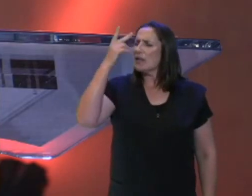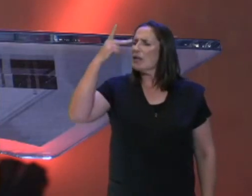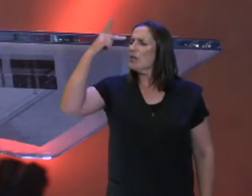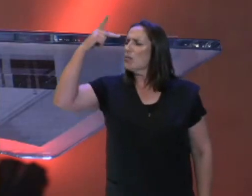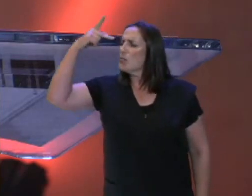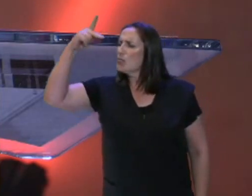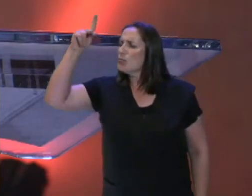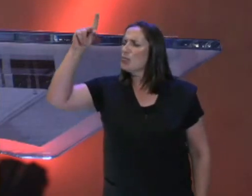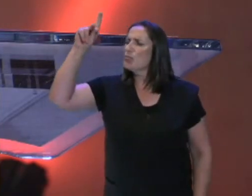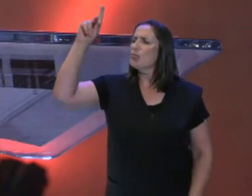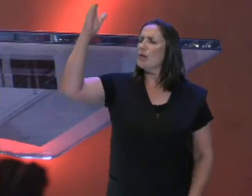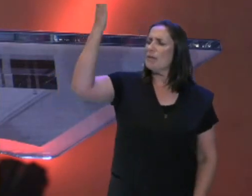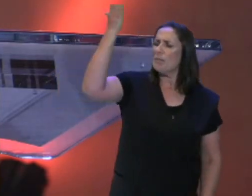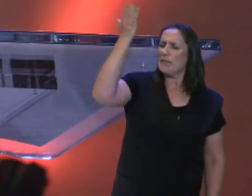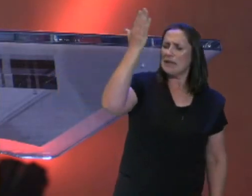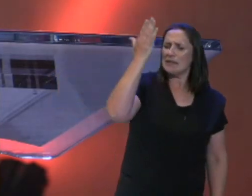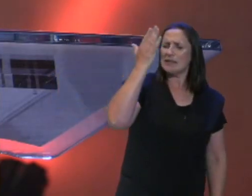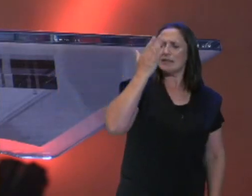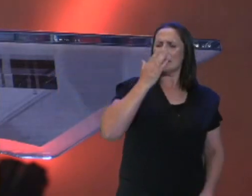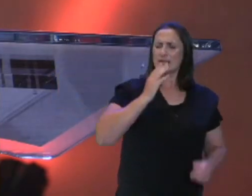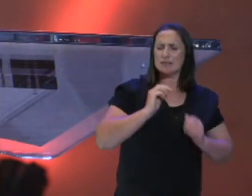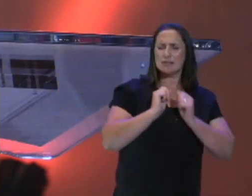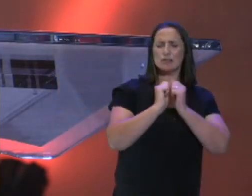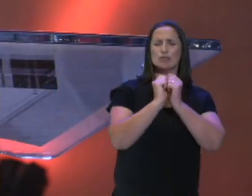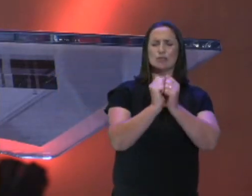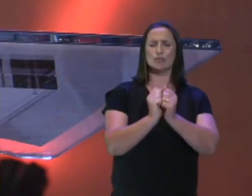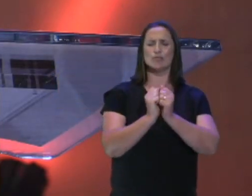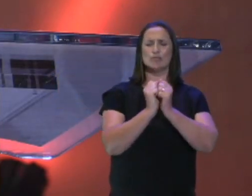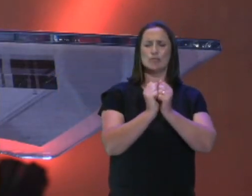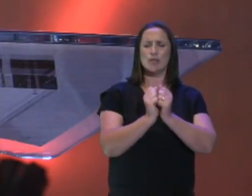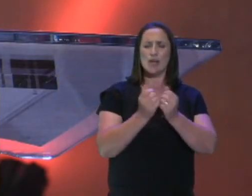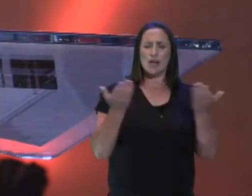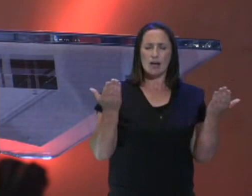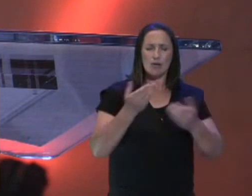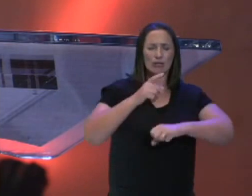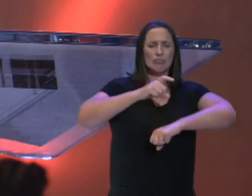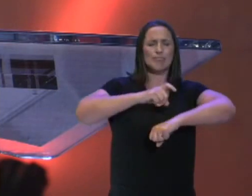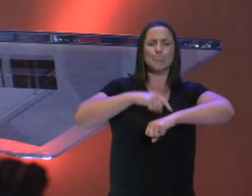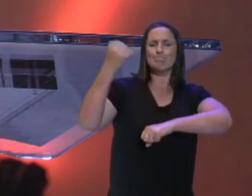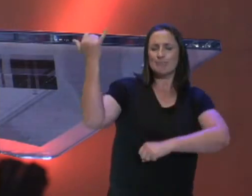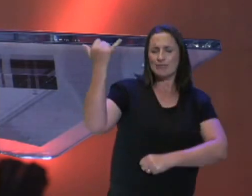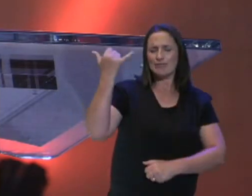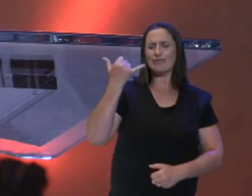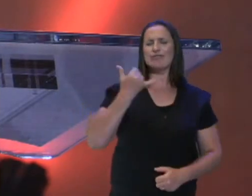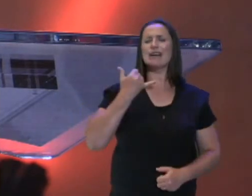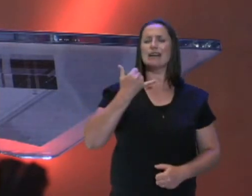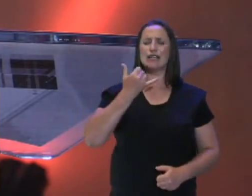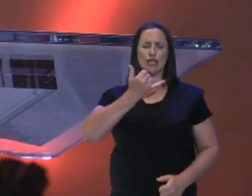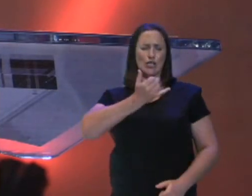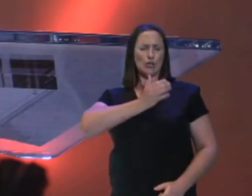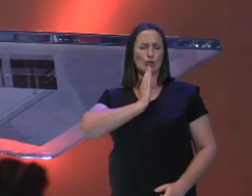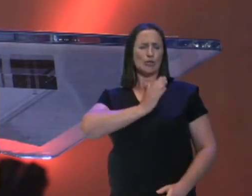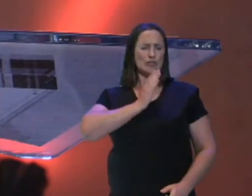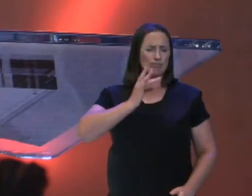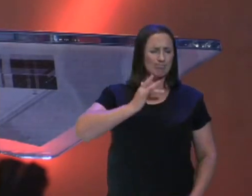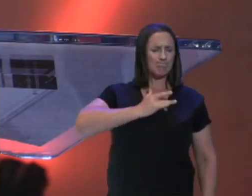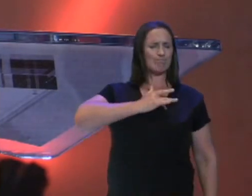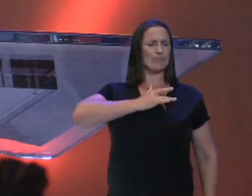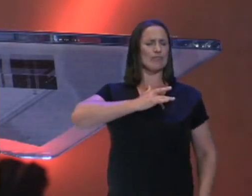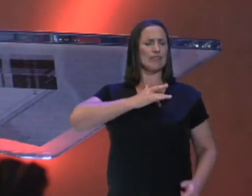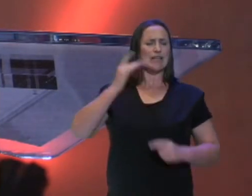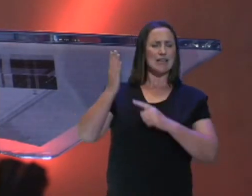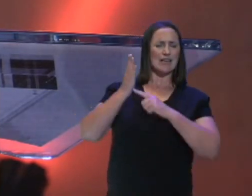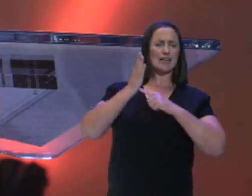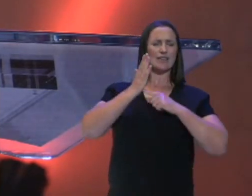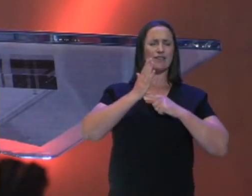aqui as nossas vidas. E nesse momento eu quero te pedir, fala conosco, toca o nosso coração,